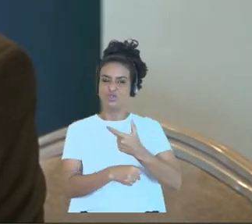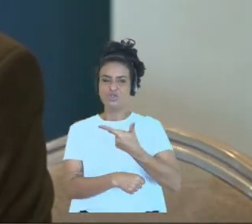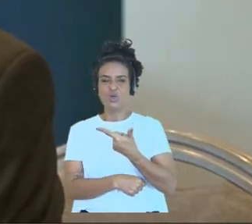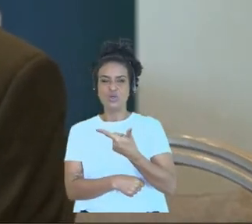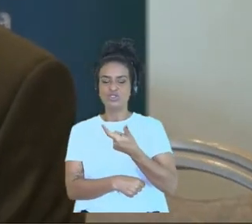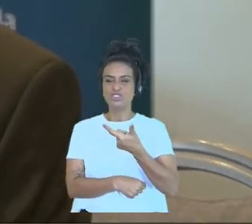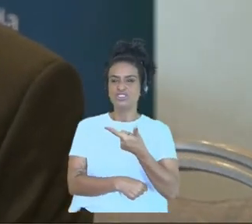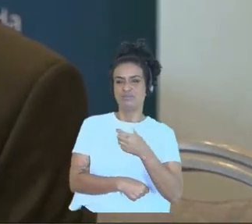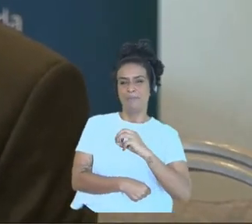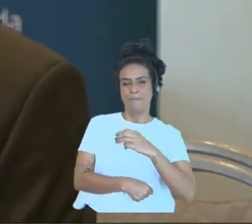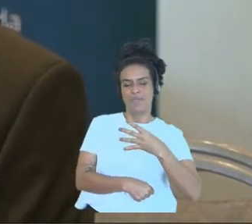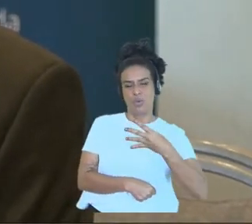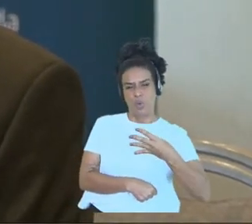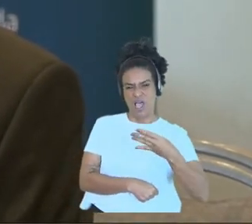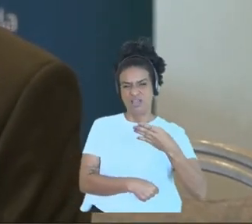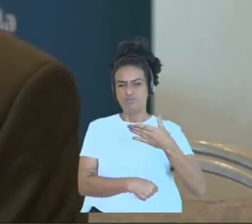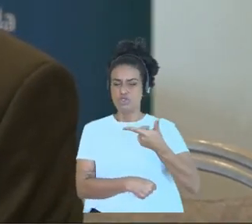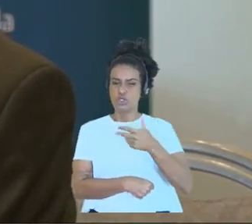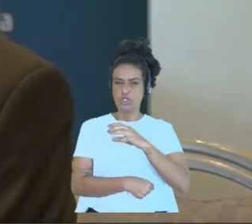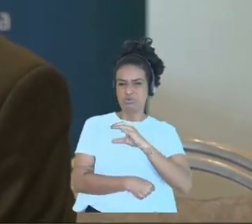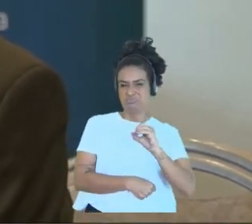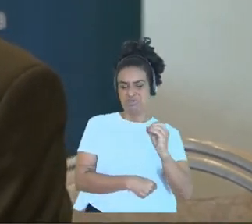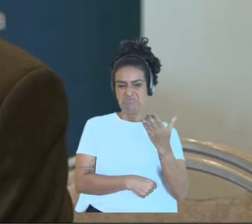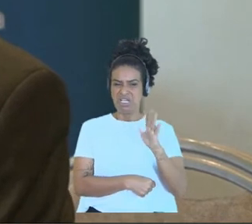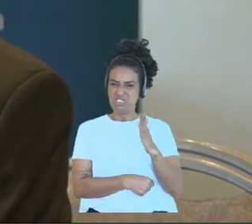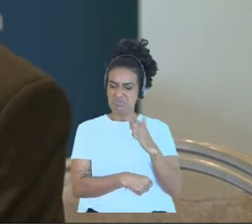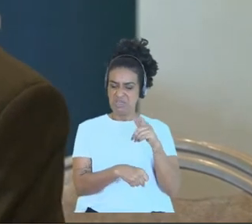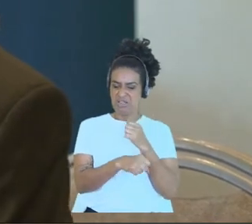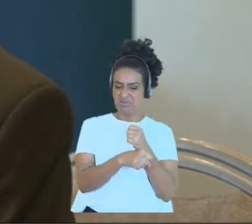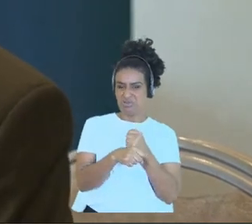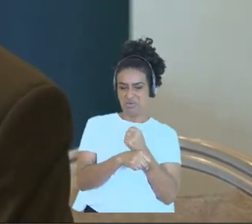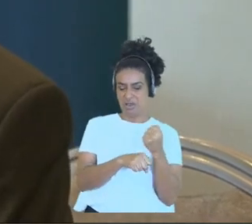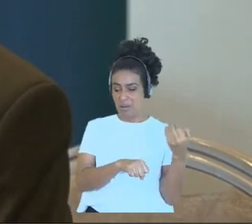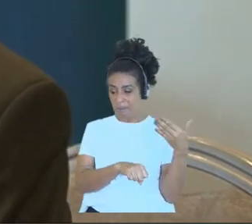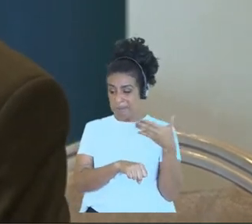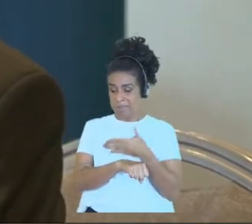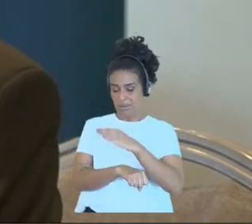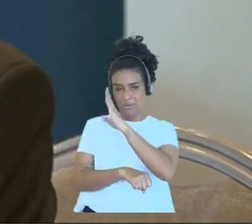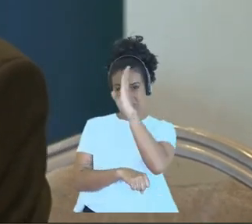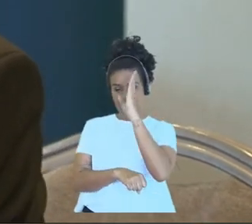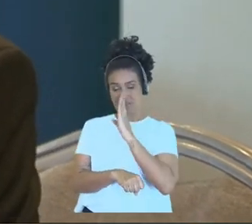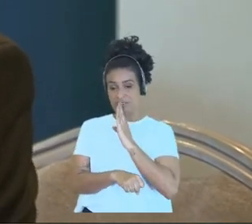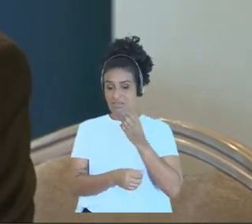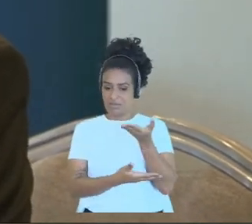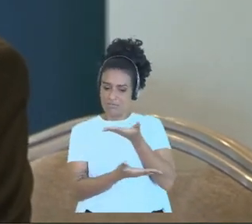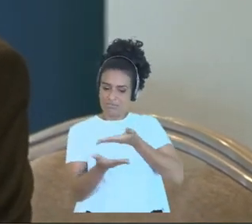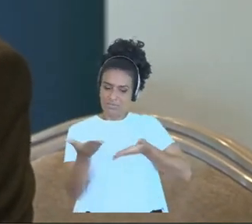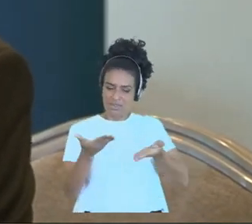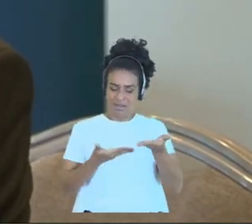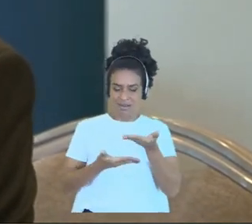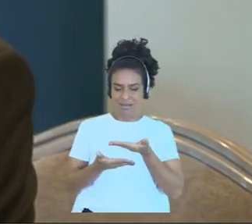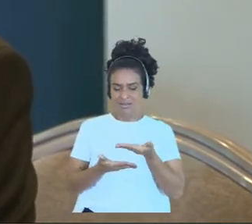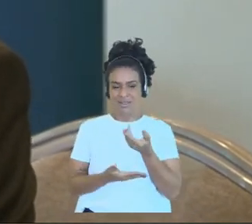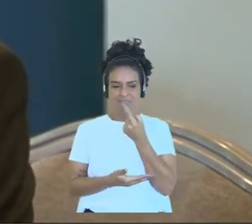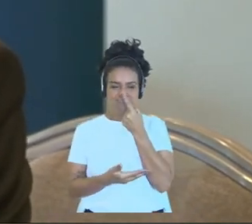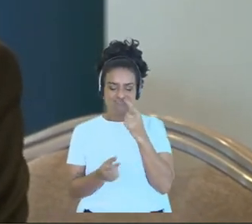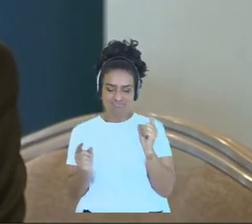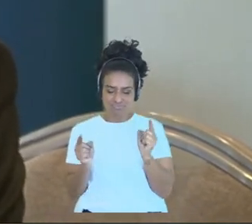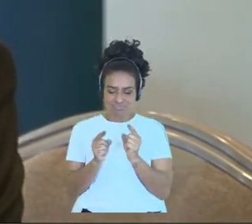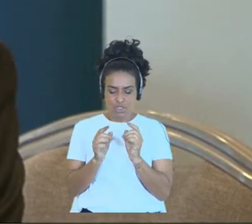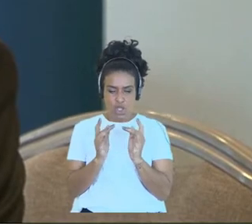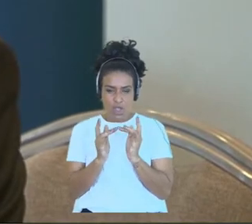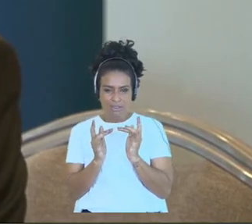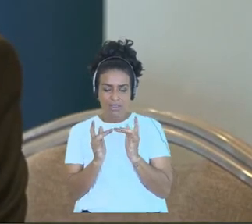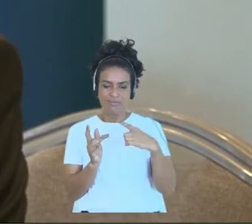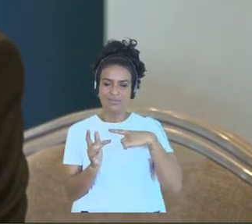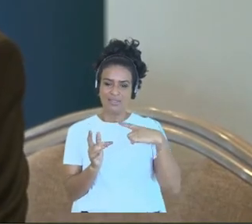as primeiras vindas aqui ao Brasil. Desde então a gente tem colaborado de uma forma muito estreita. E como a Ania disse, eu sou o